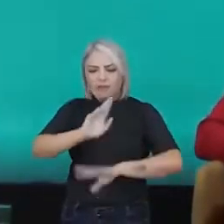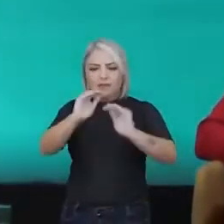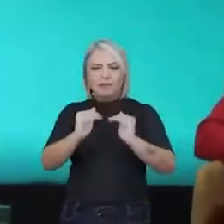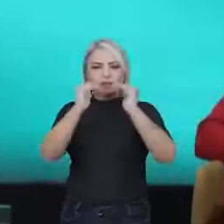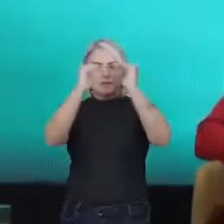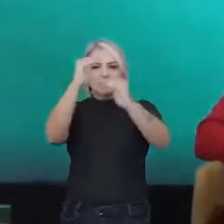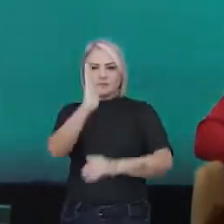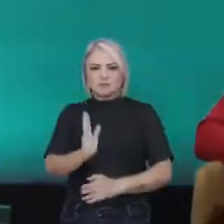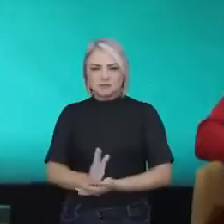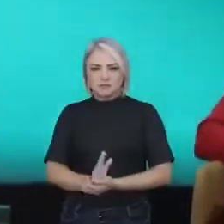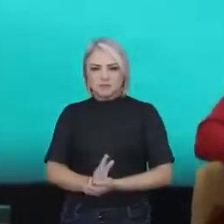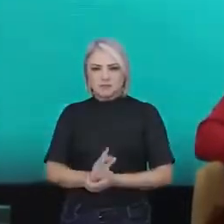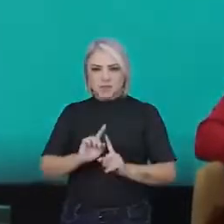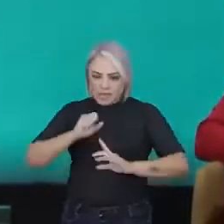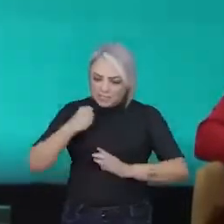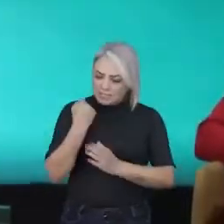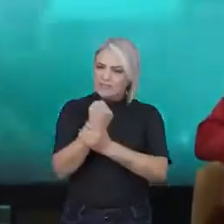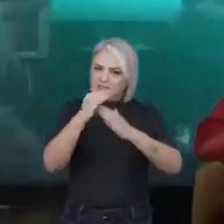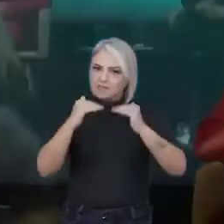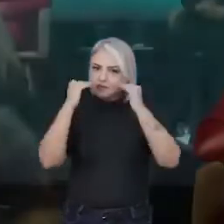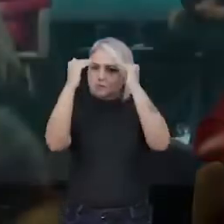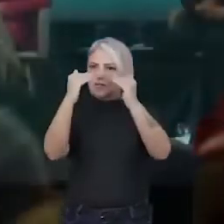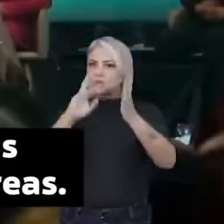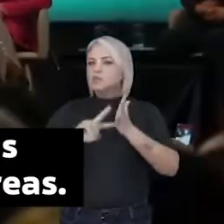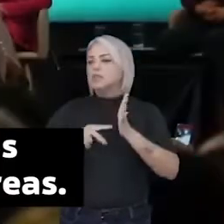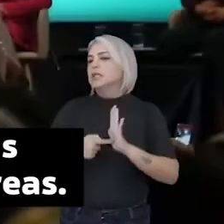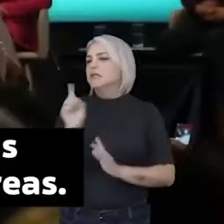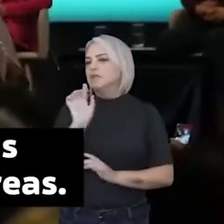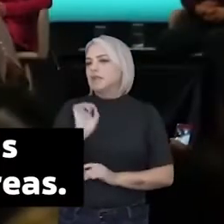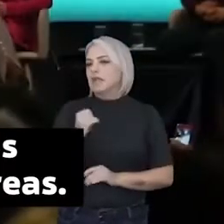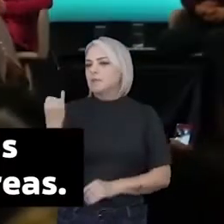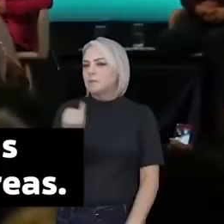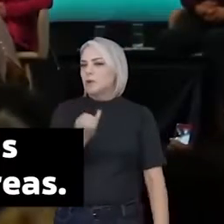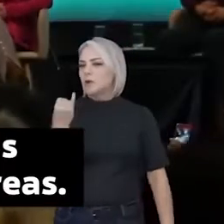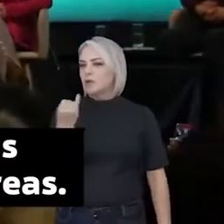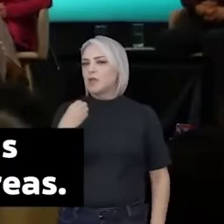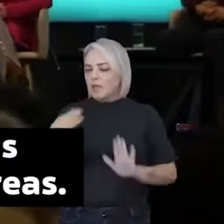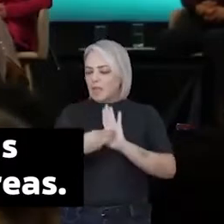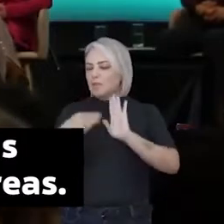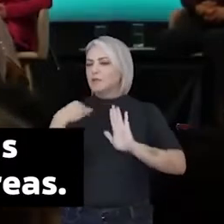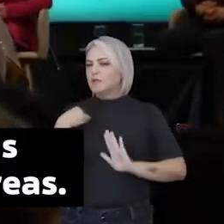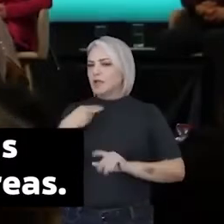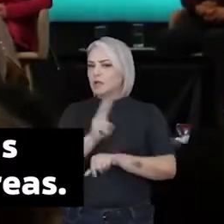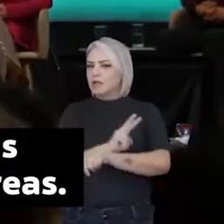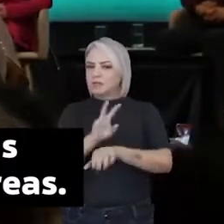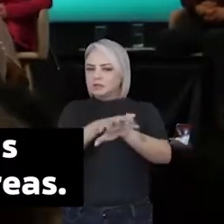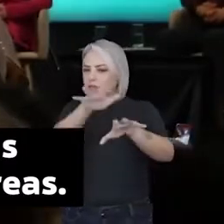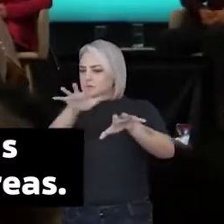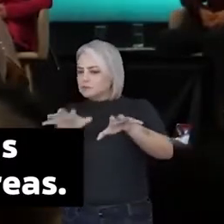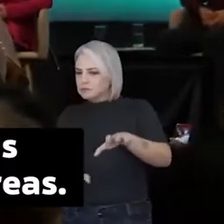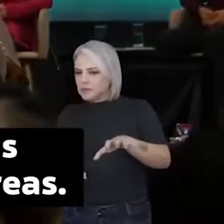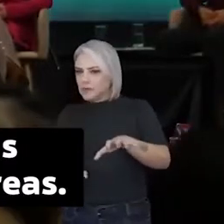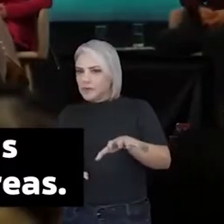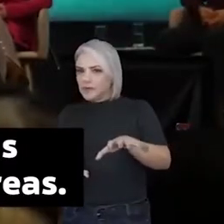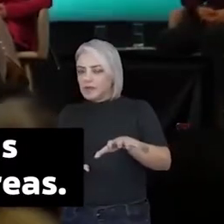Mas defender a soberania não se resume à importantíssima missão de resguardar nossas fronteiras terrestres, marítimas e